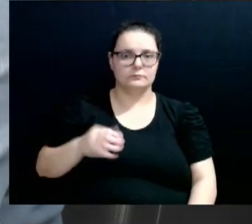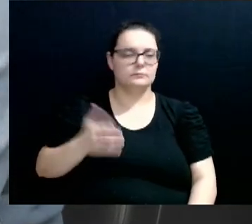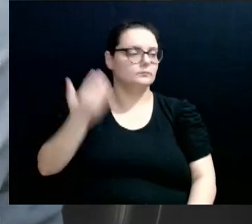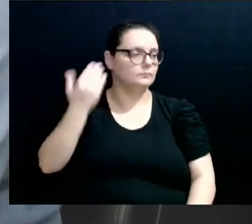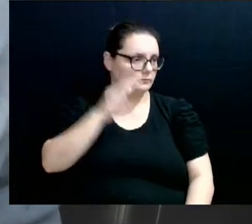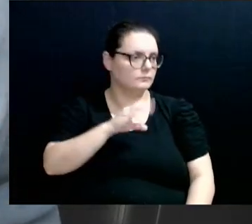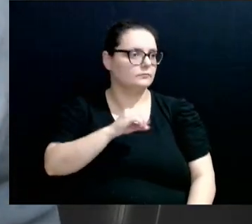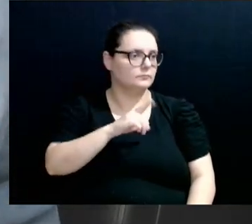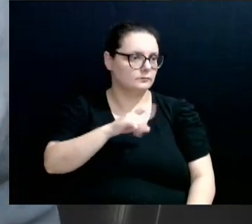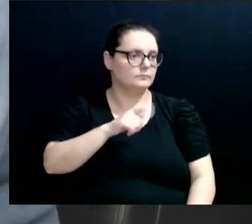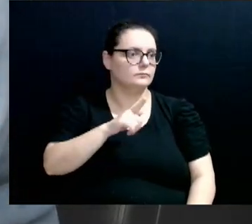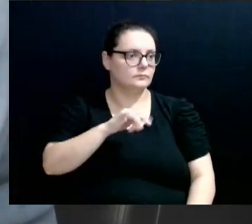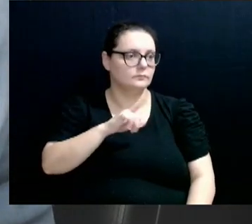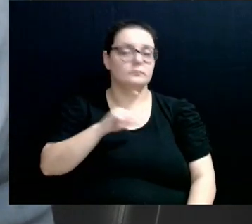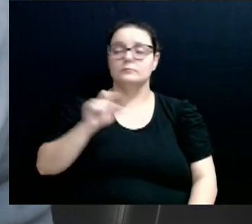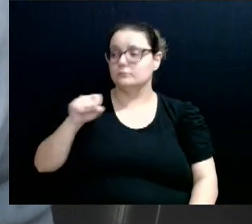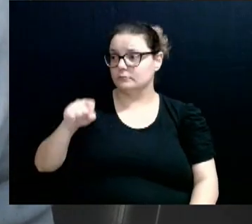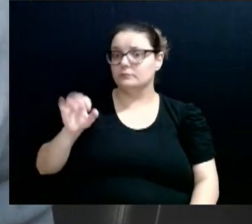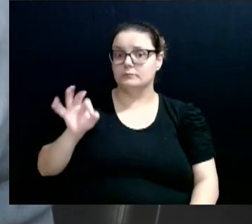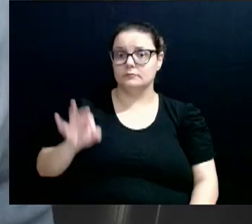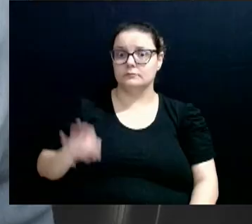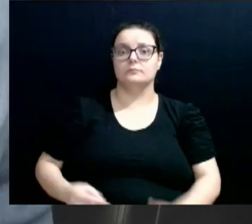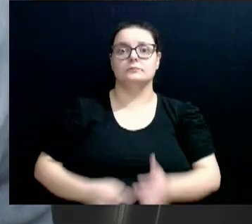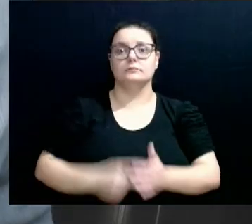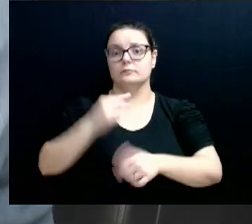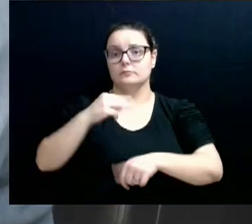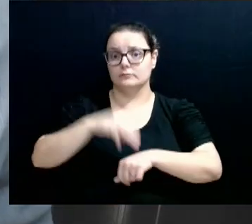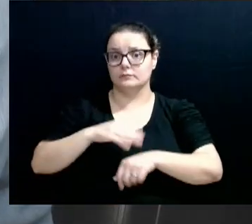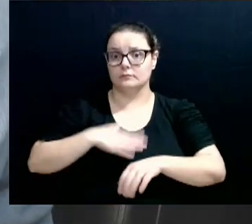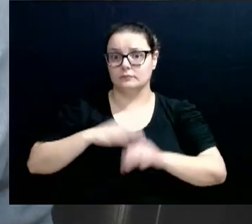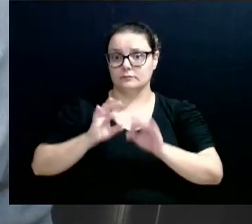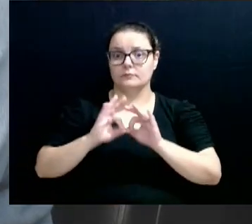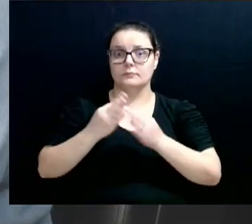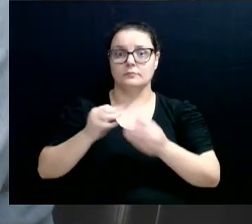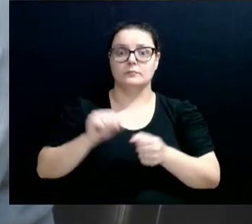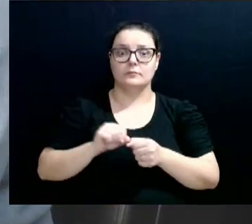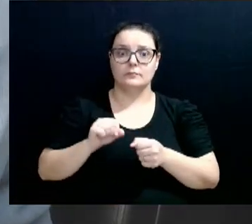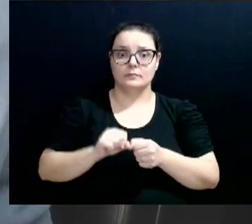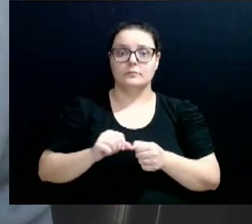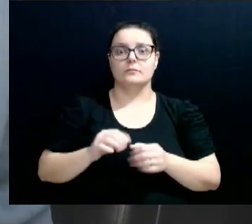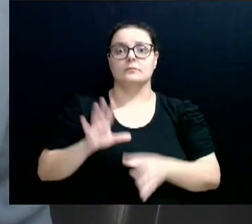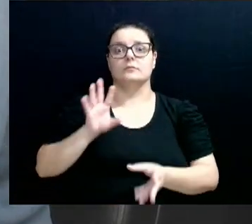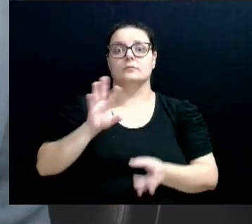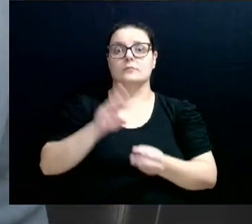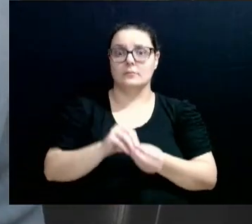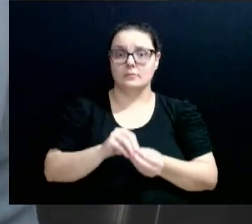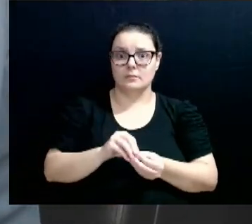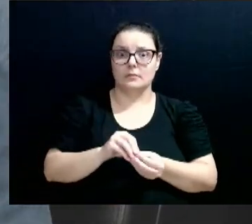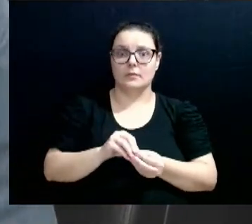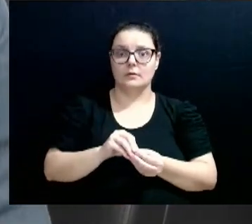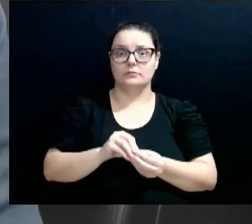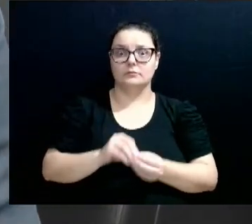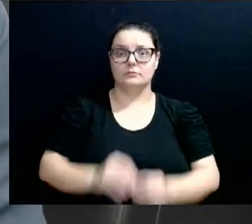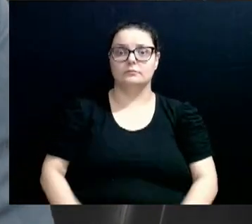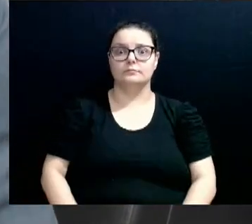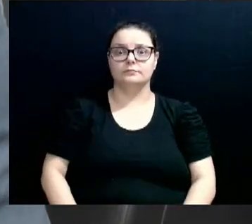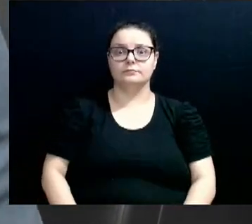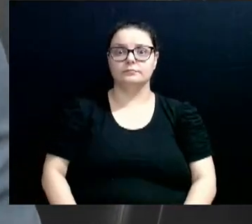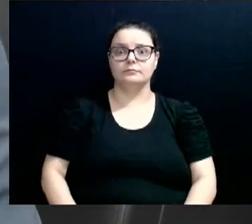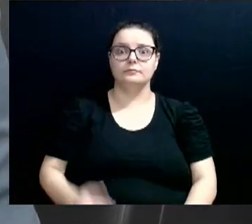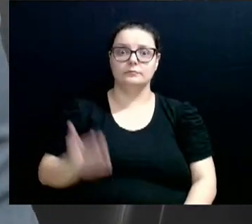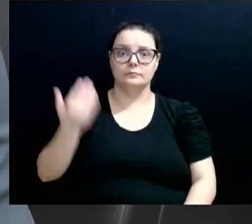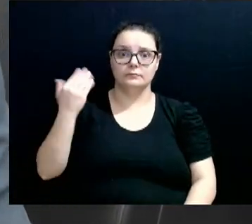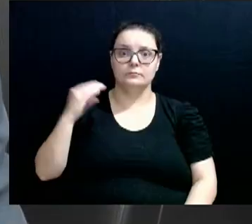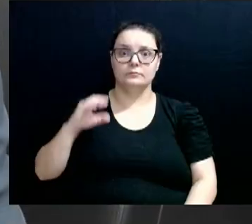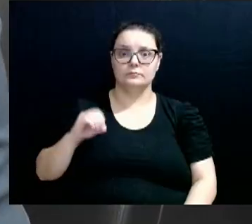fui o primeiro membro da minha família a fazer e a concluir o antigo colegial, que seria o ensino médio